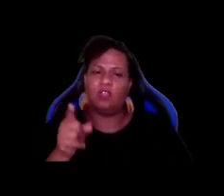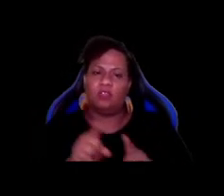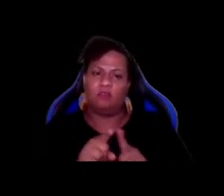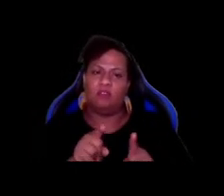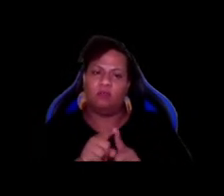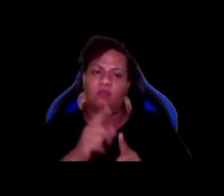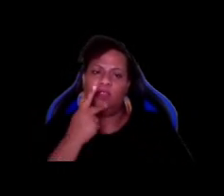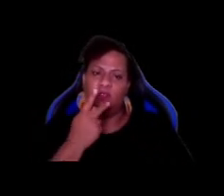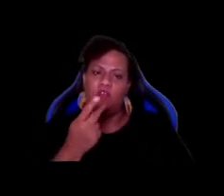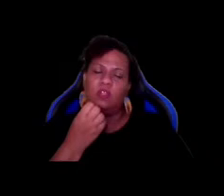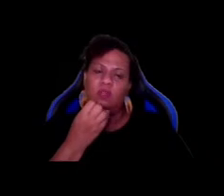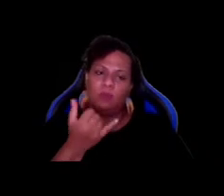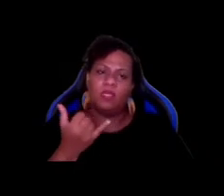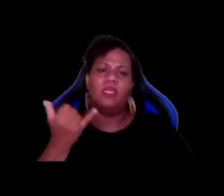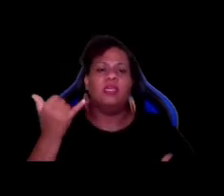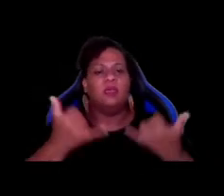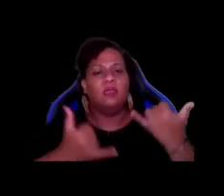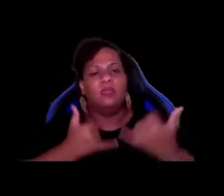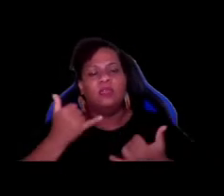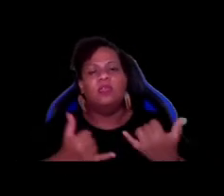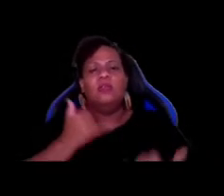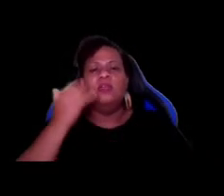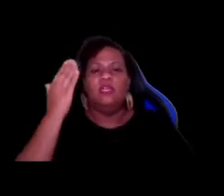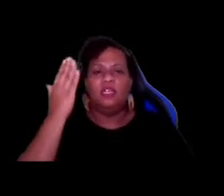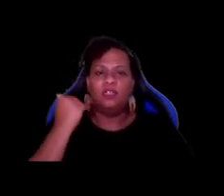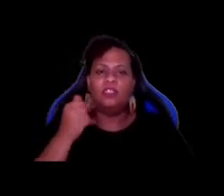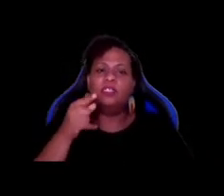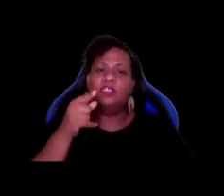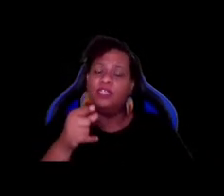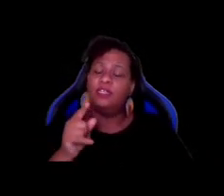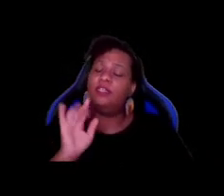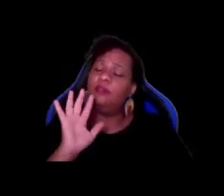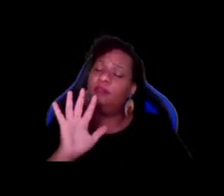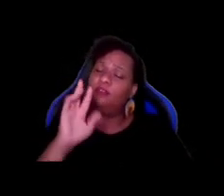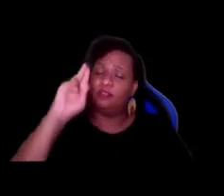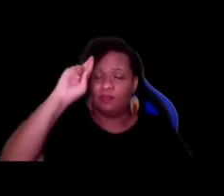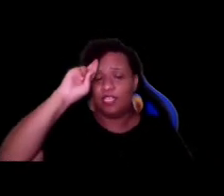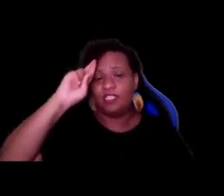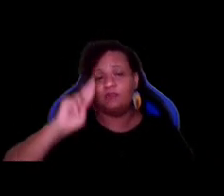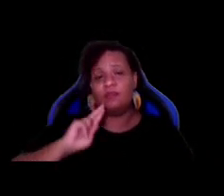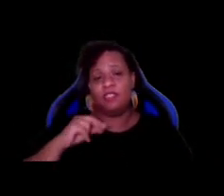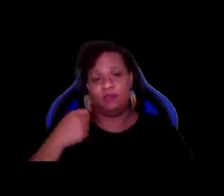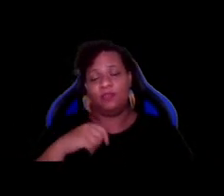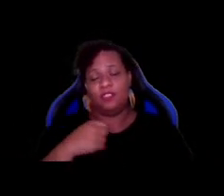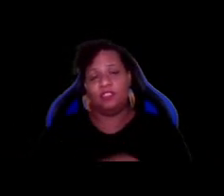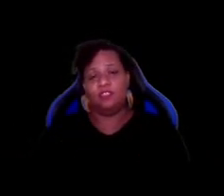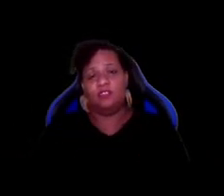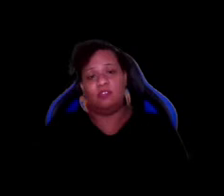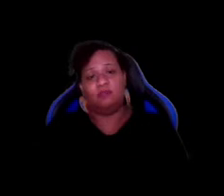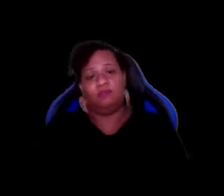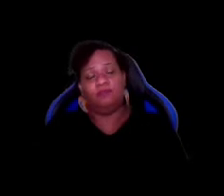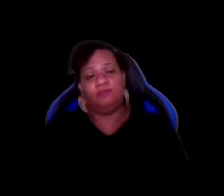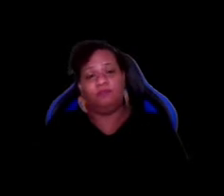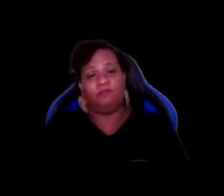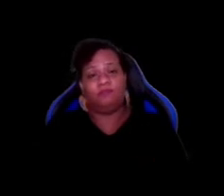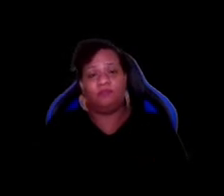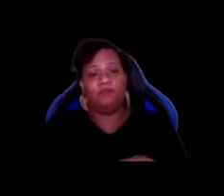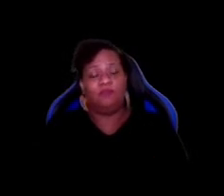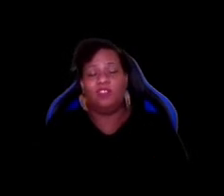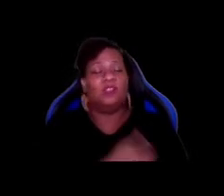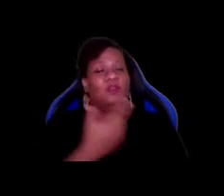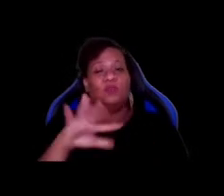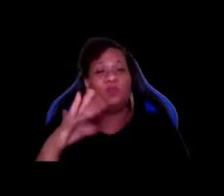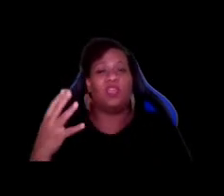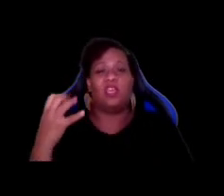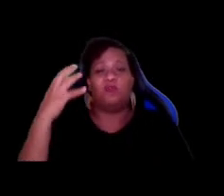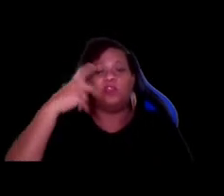tudo bem, eu sei que é brincadeira de vocês e tudo mais, mas me respeitem. Porque eu sou uma mulher e não estou a fim de ficar ouvindo esse tipo